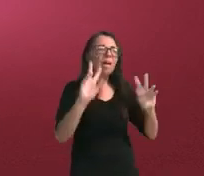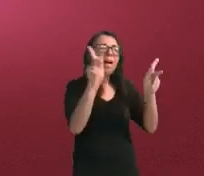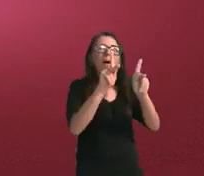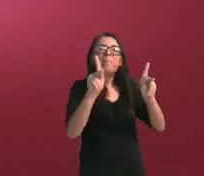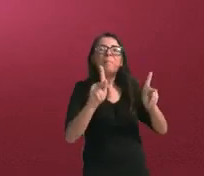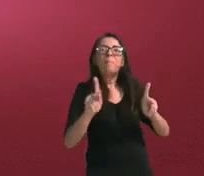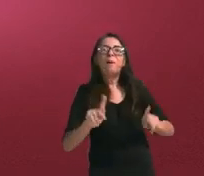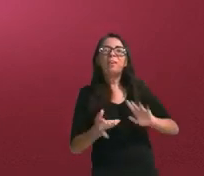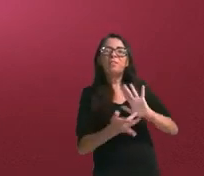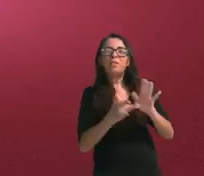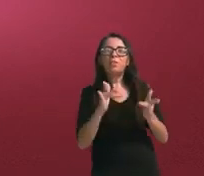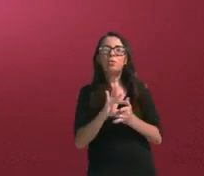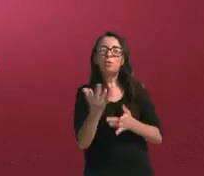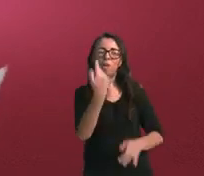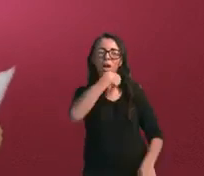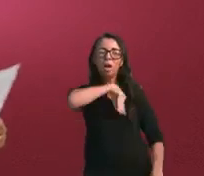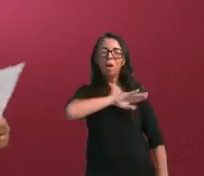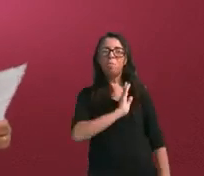passagem?